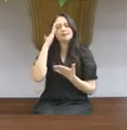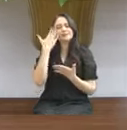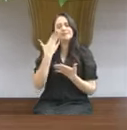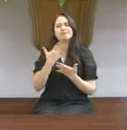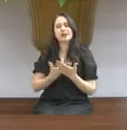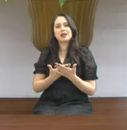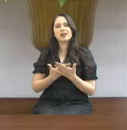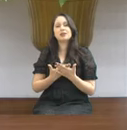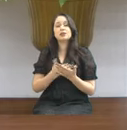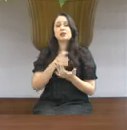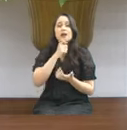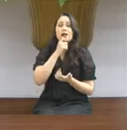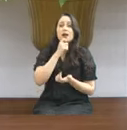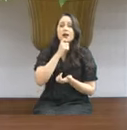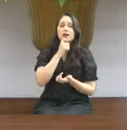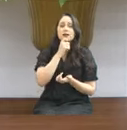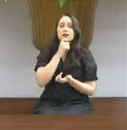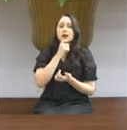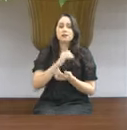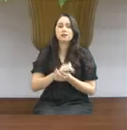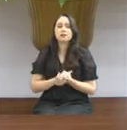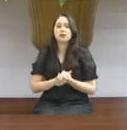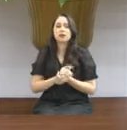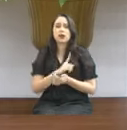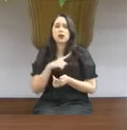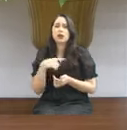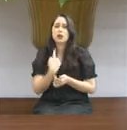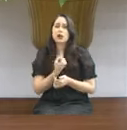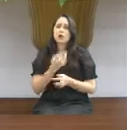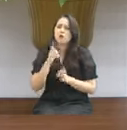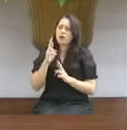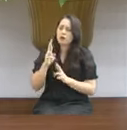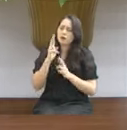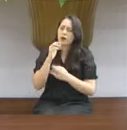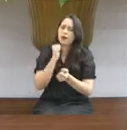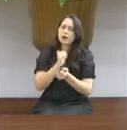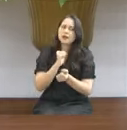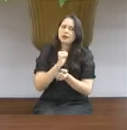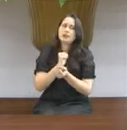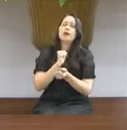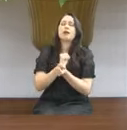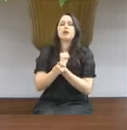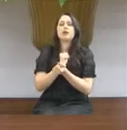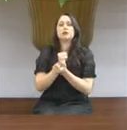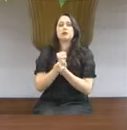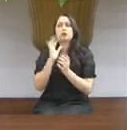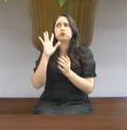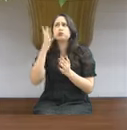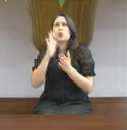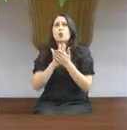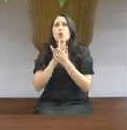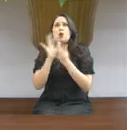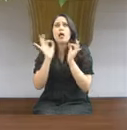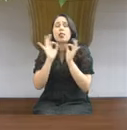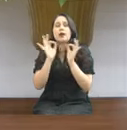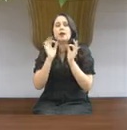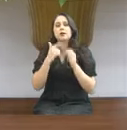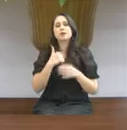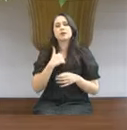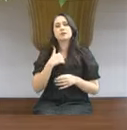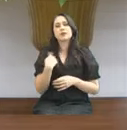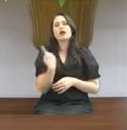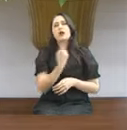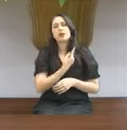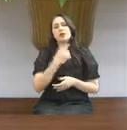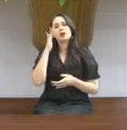Mesmo sem o que nós estamos esperando se materializar, nós cremos. O que